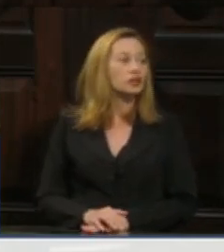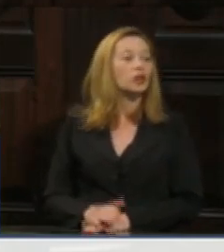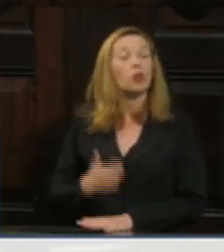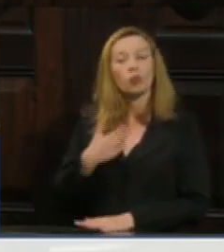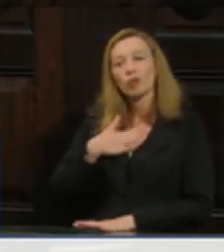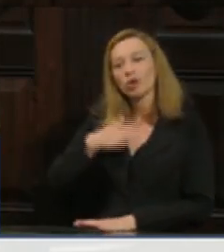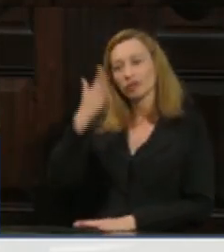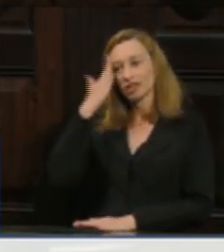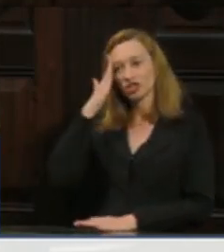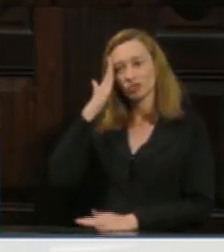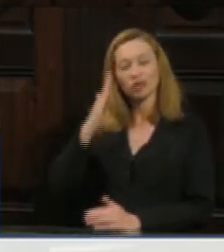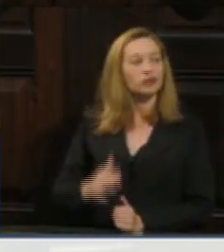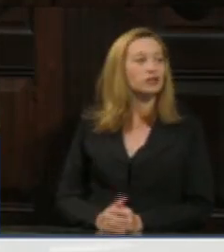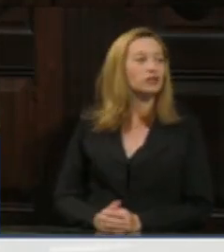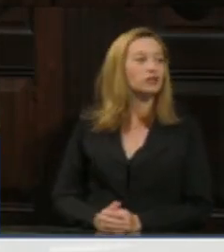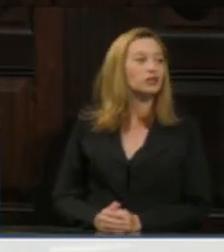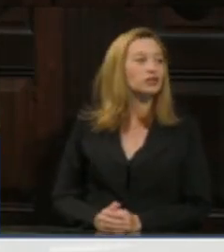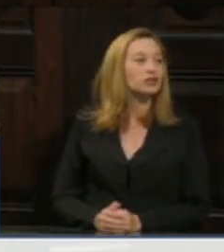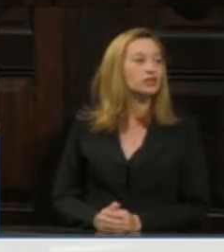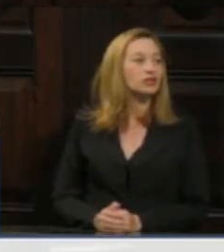contribuir para